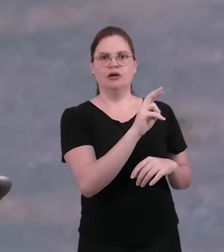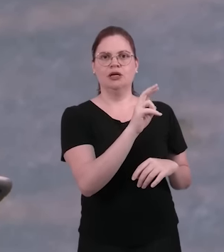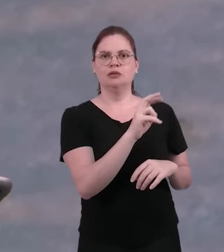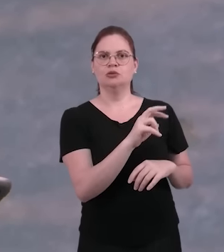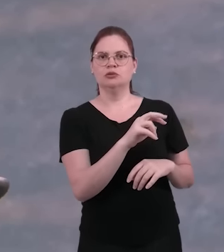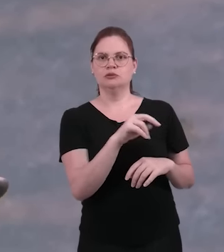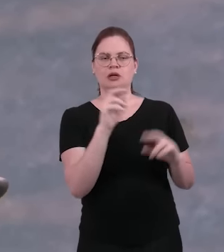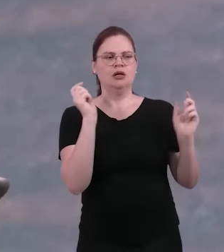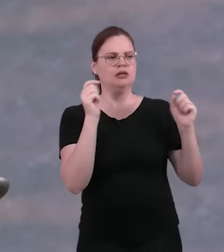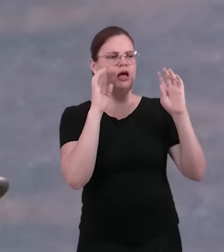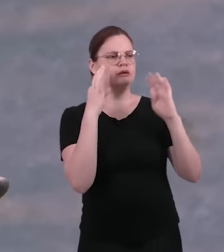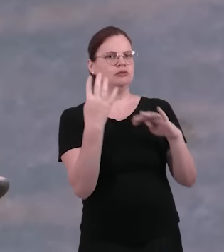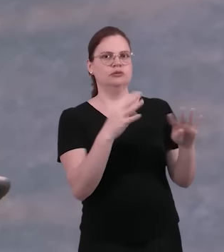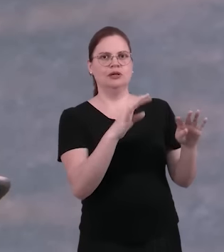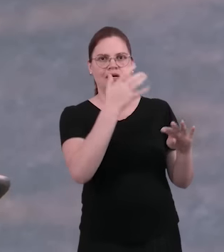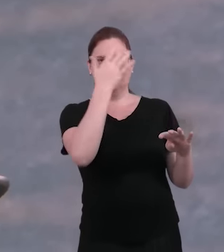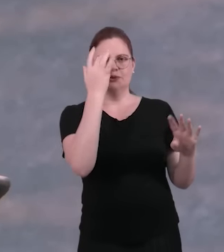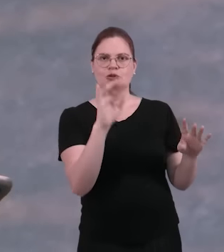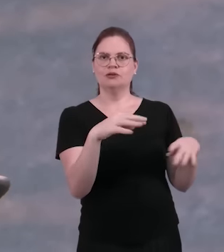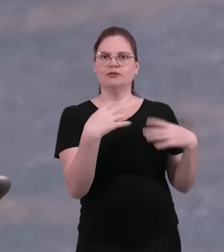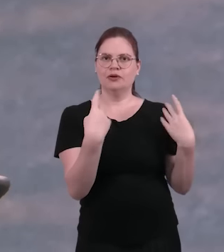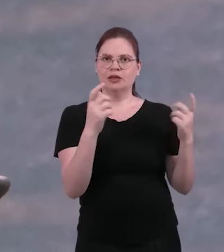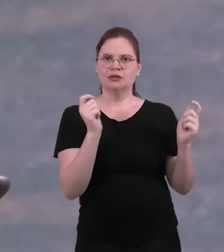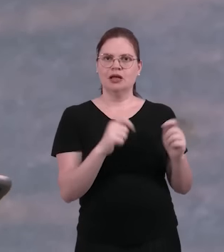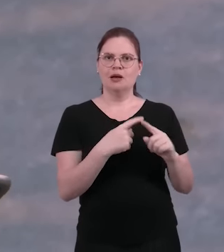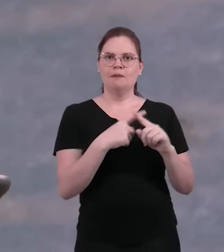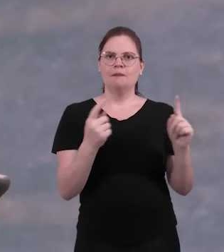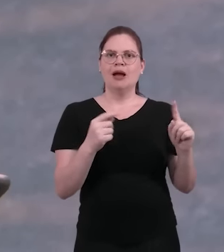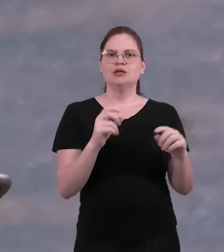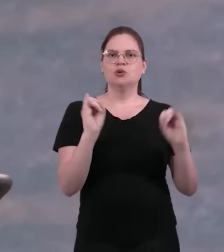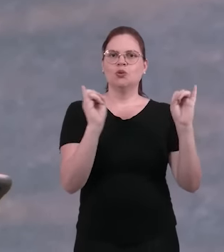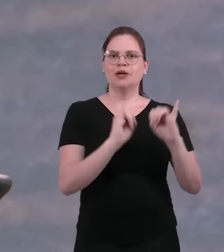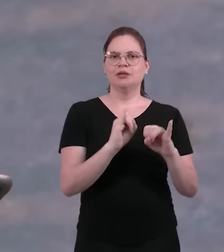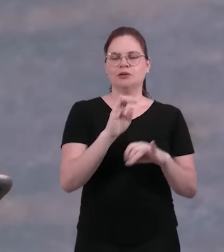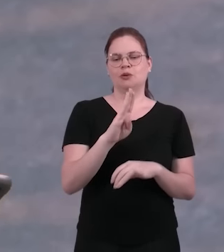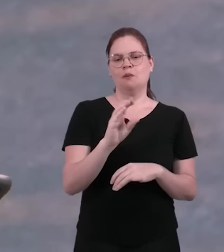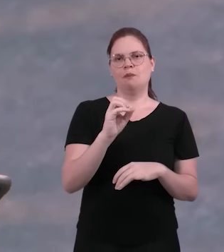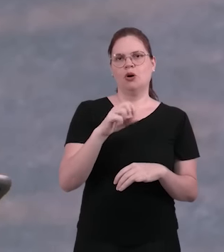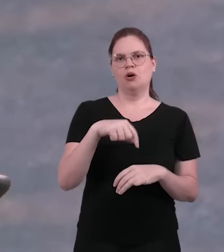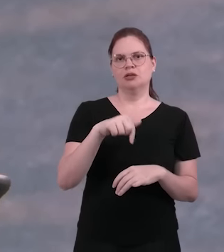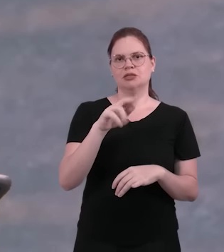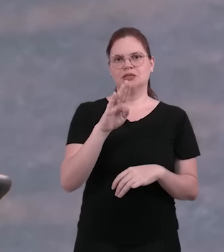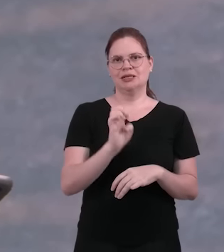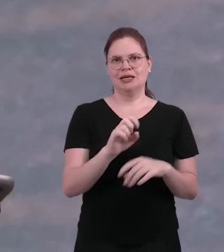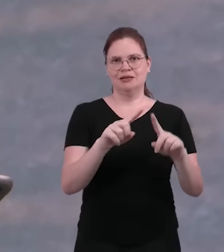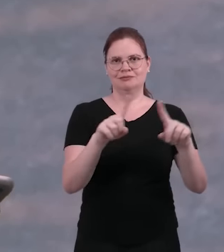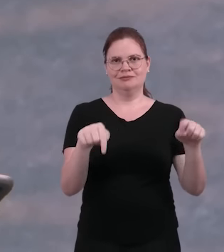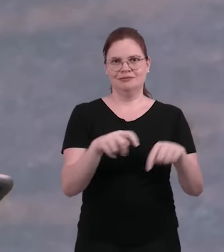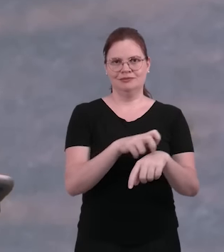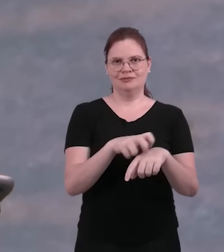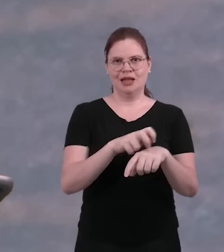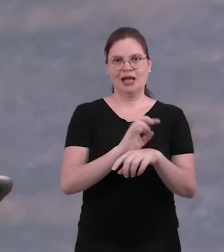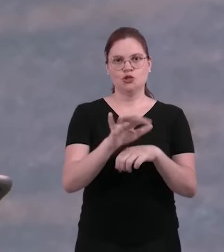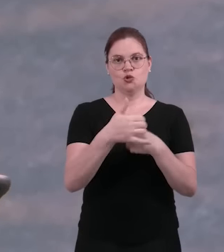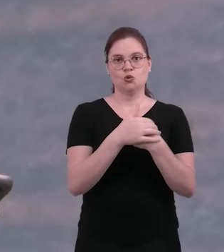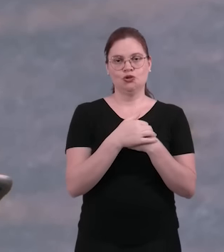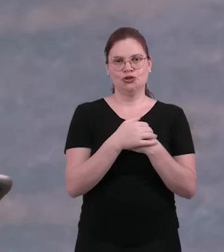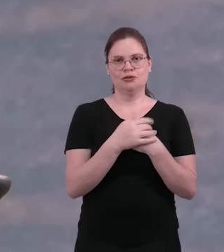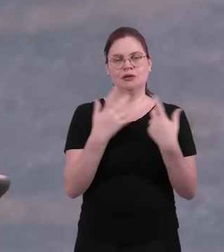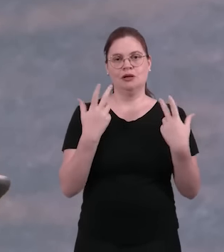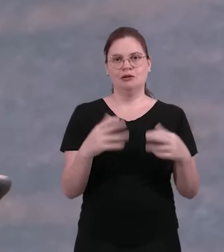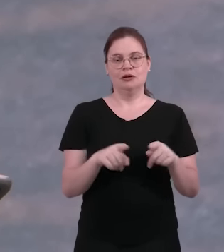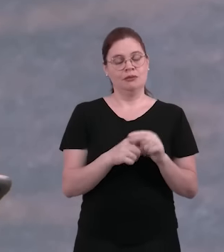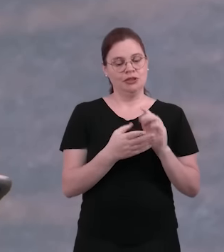todo mundo está vendo na sua vida. Mas o ídolo no bosque é aquele que está escondido. E você também precisa deixar que o rei, que